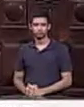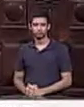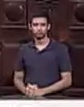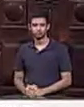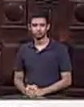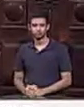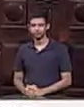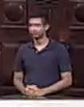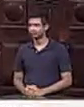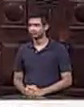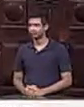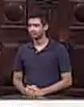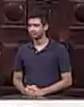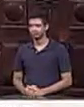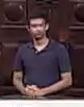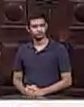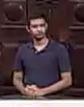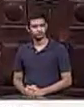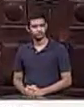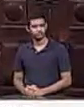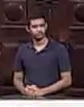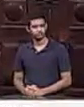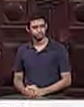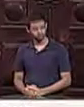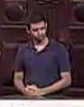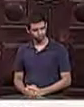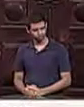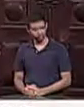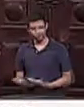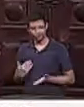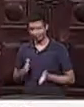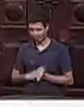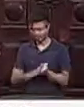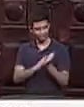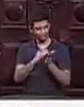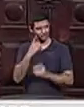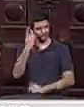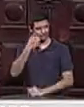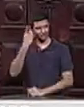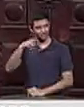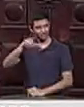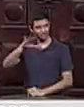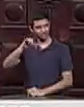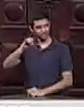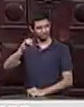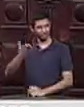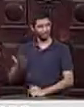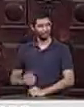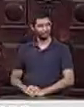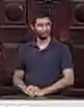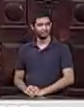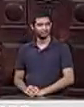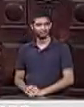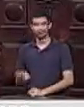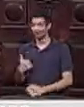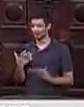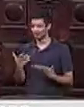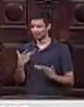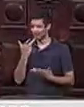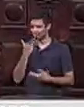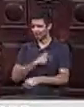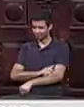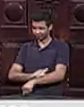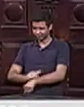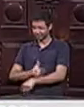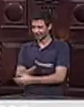saúde são sacrificados e os nossos profissionais da educação. Parabéns, deputado Márcio Pacheco. Eu termino em respeito aos servidores,